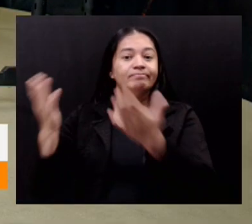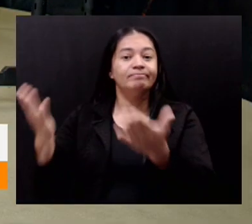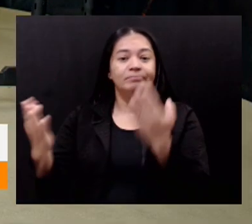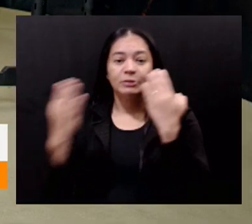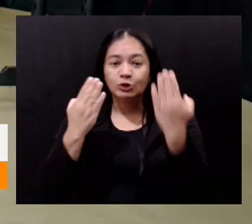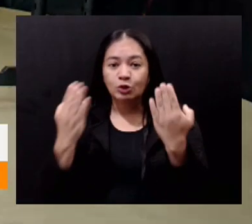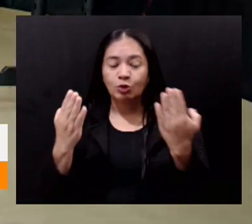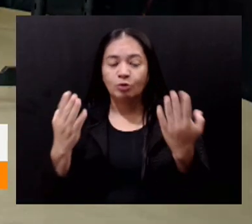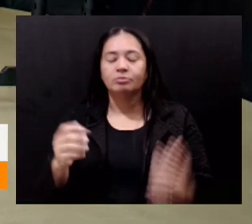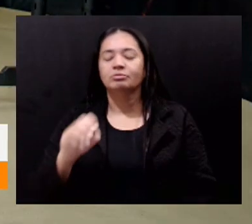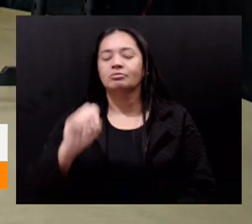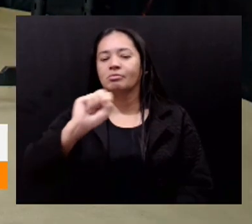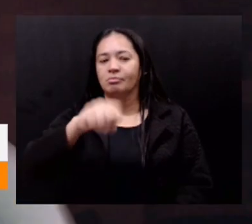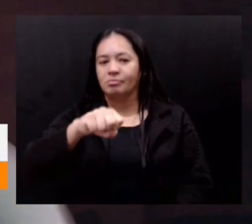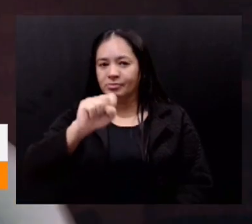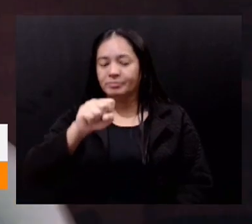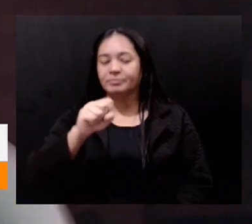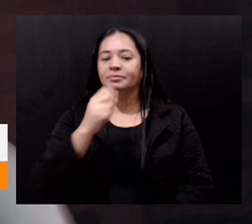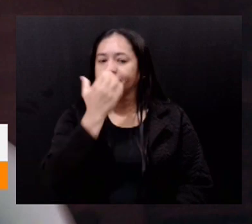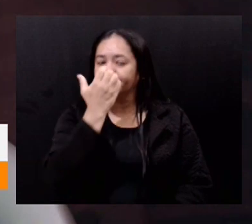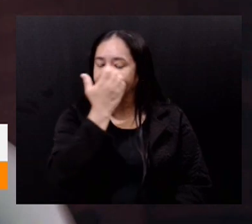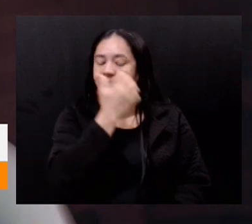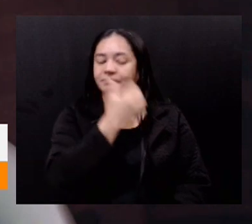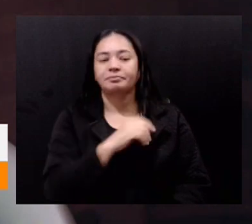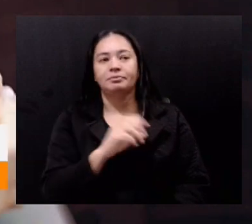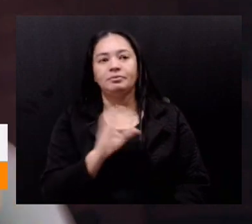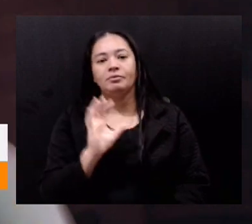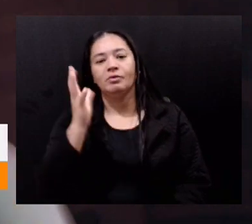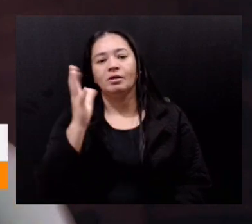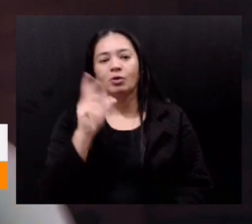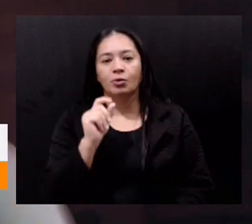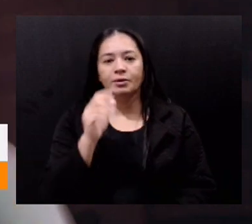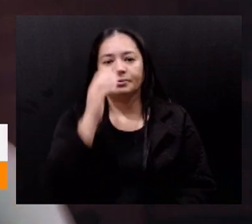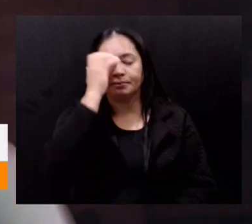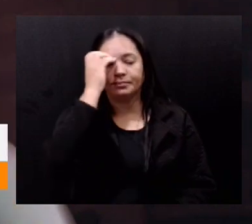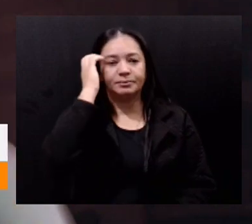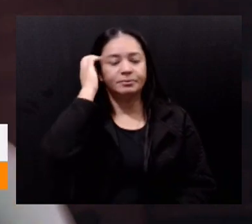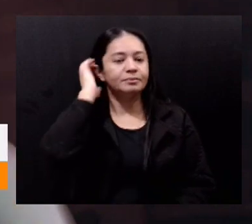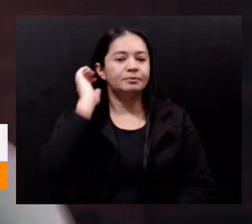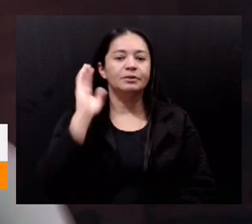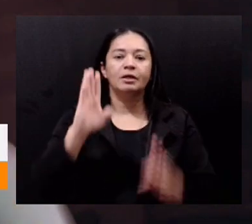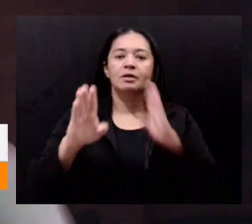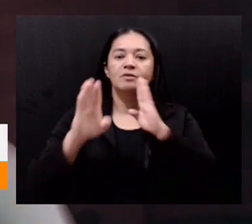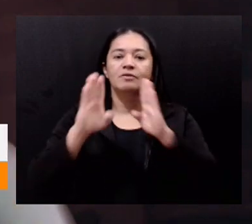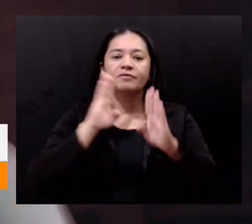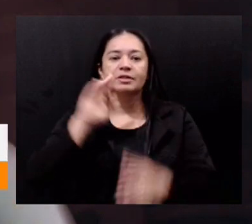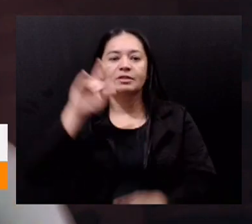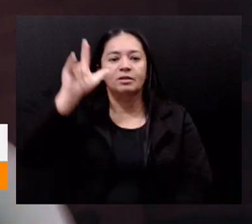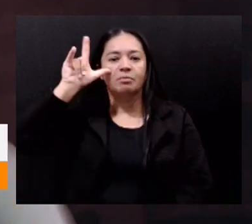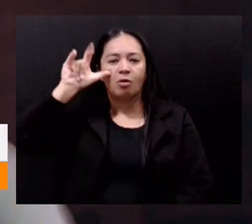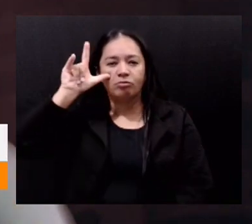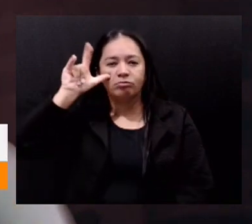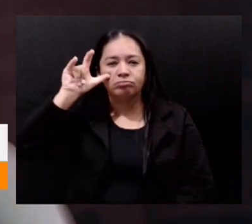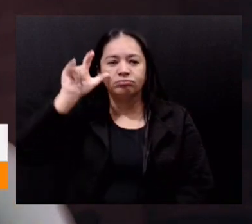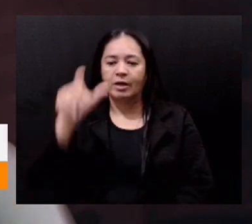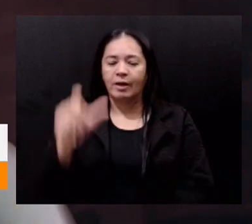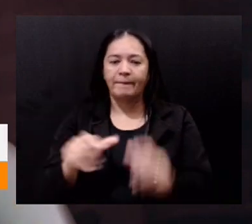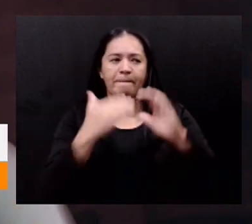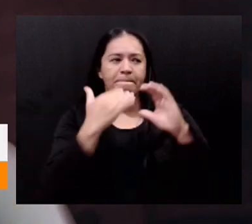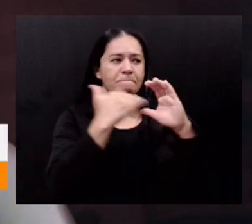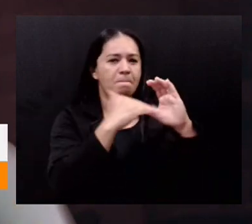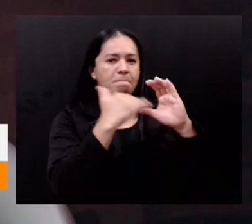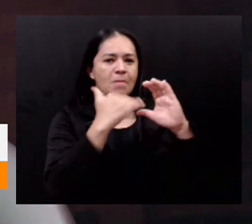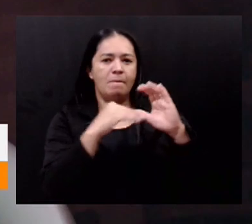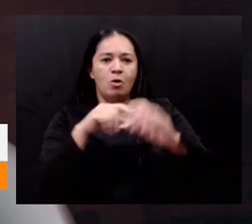Tem por exemplo, o Facebook, o Instagram, Uhum. a pessoa vai postar ali o momento que ela tá vivendo o